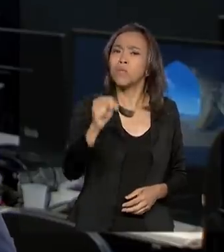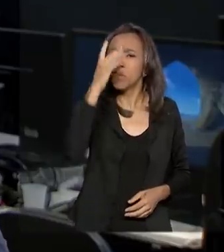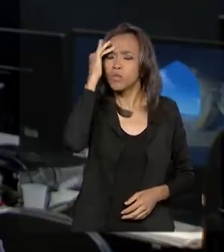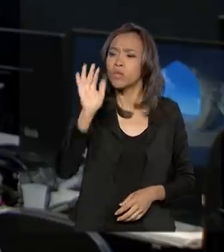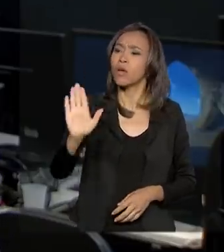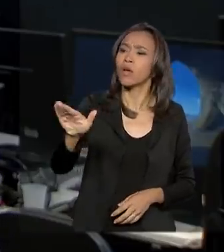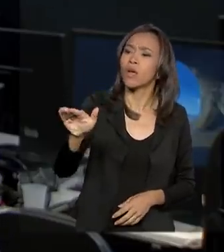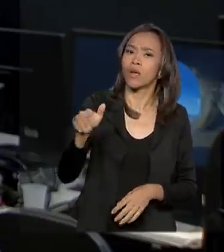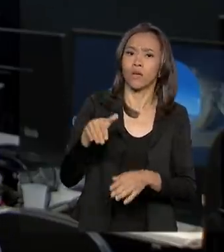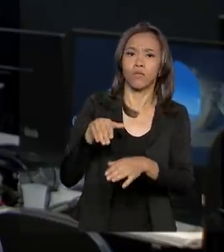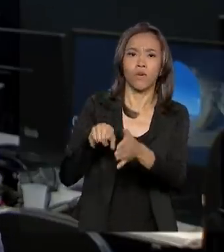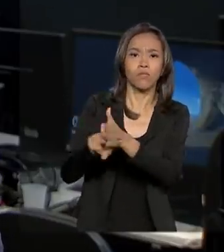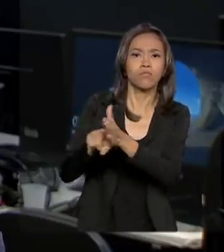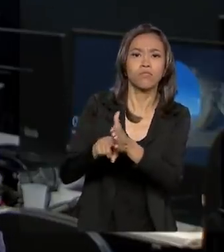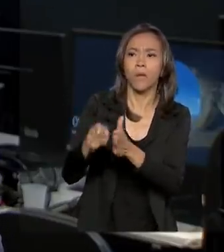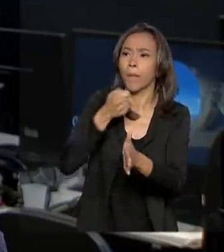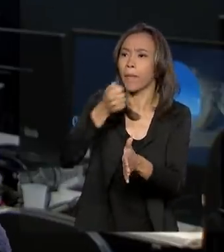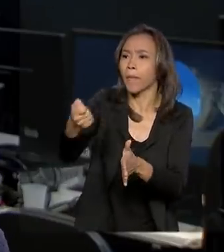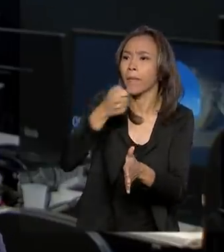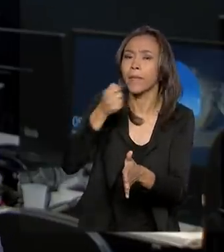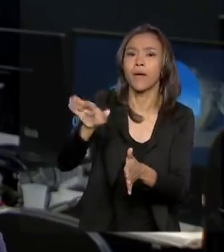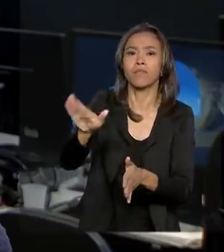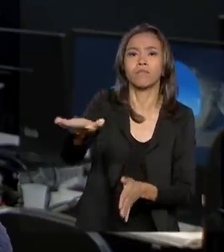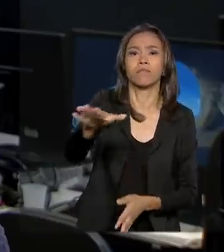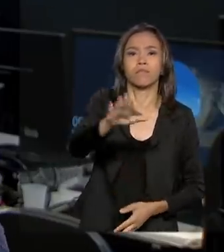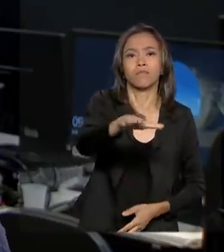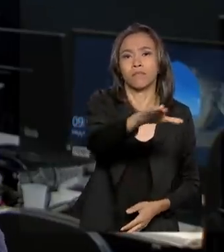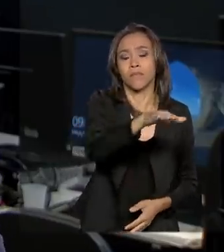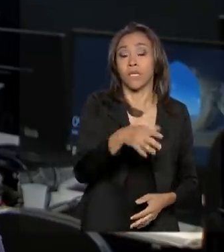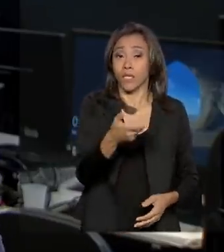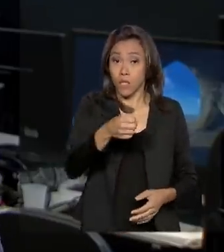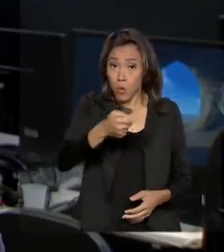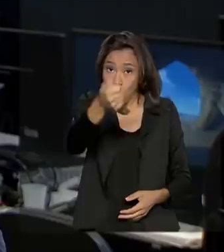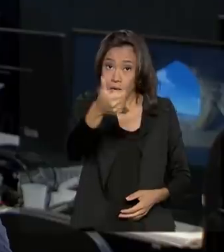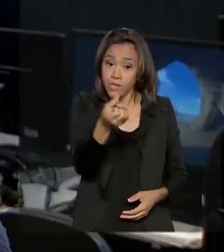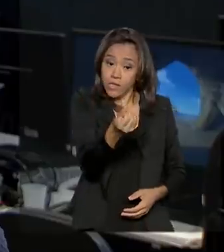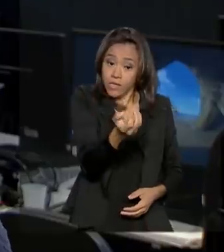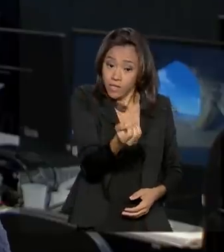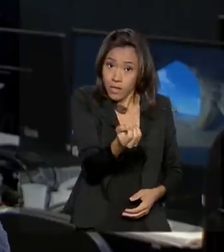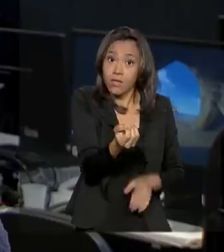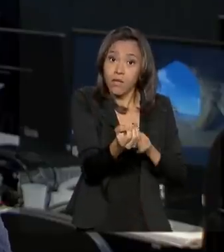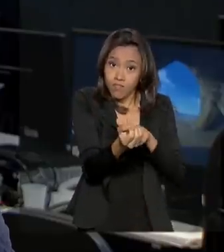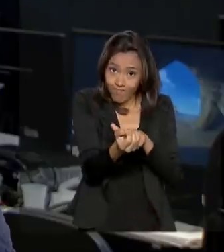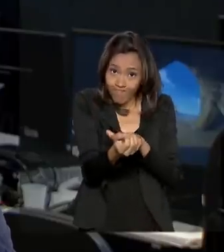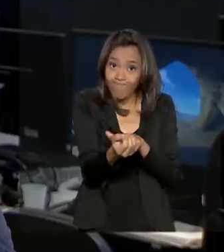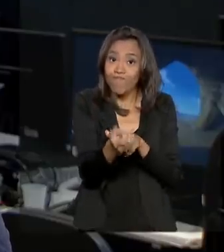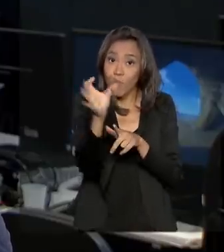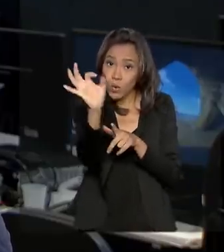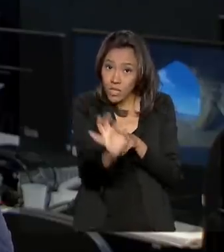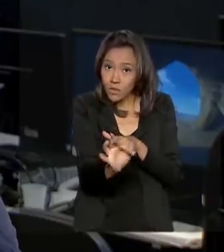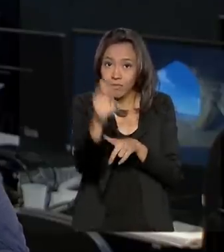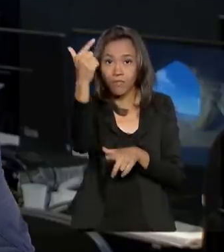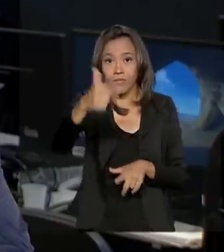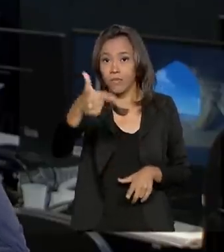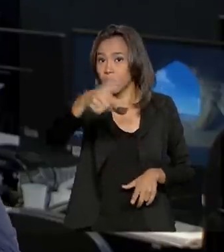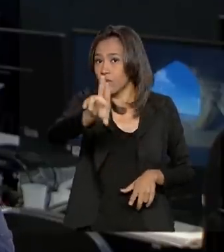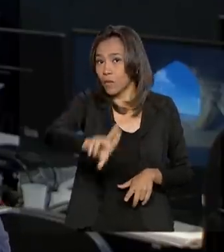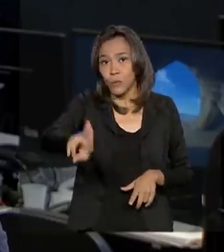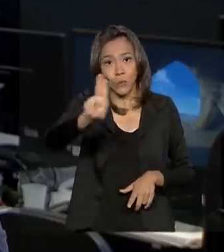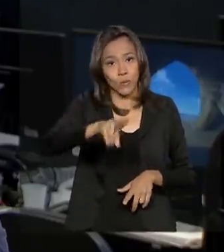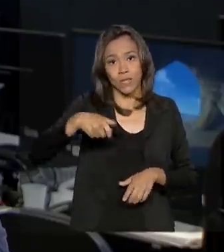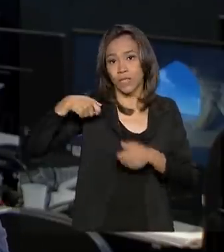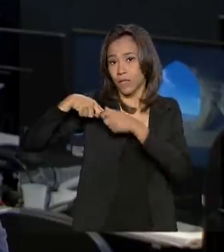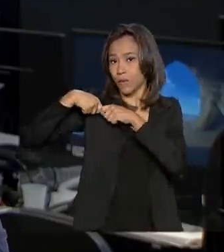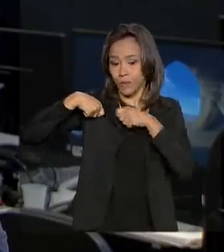pelas equipes de fiscalização e quase 60% deles estavam sem o cinto de segurança no momento